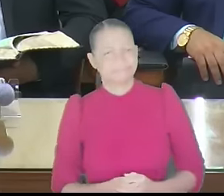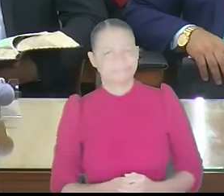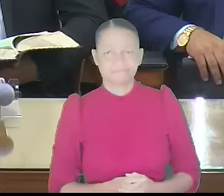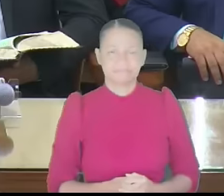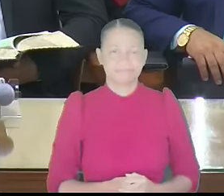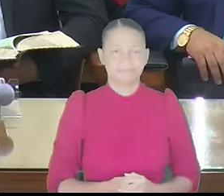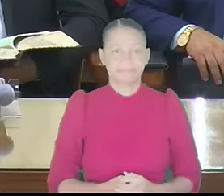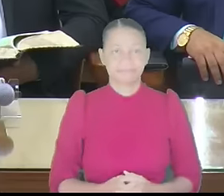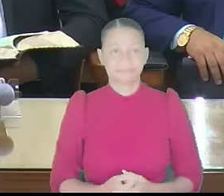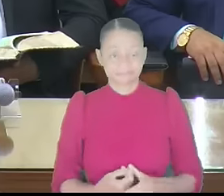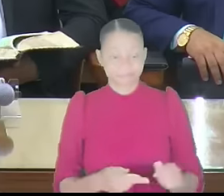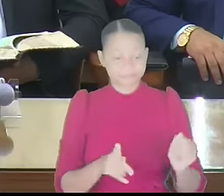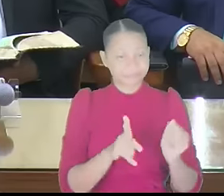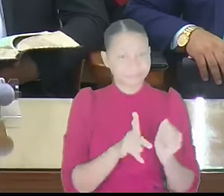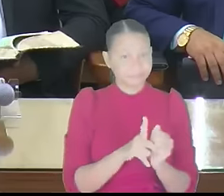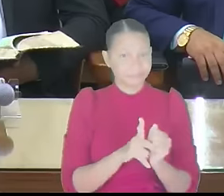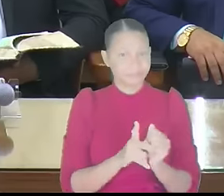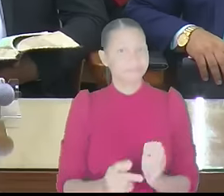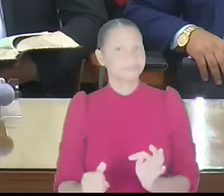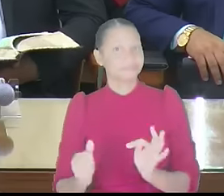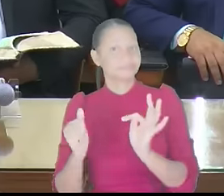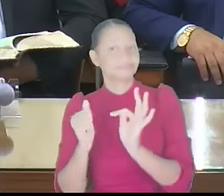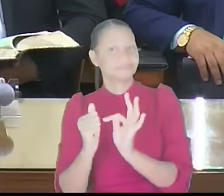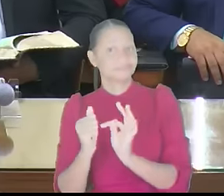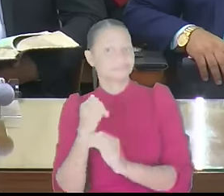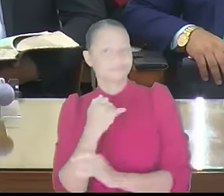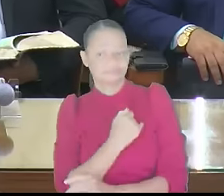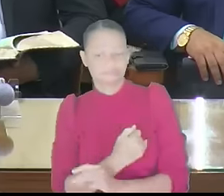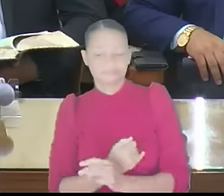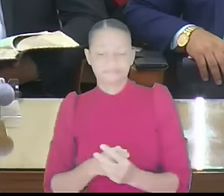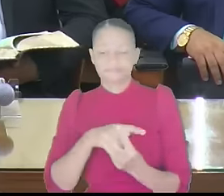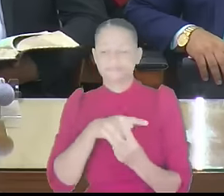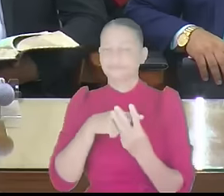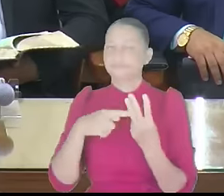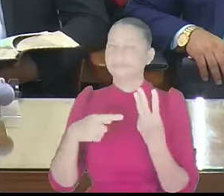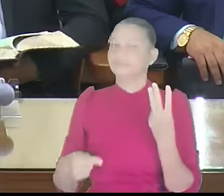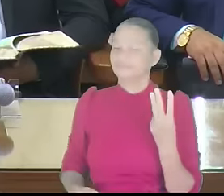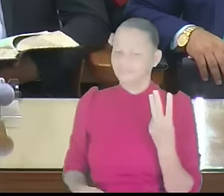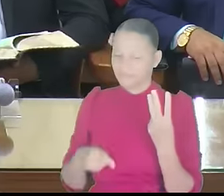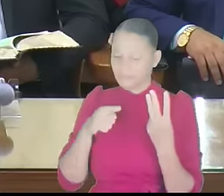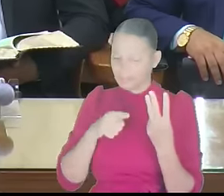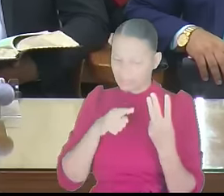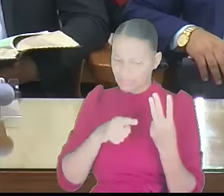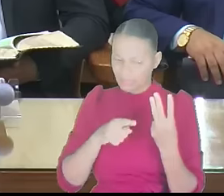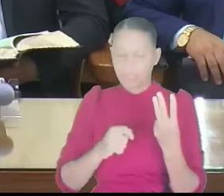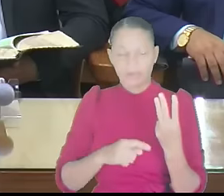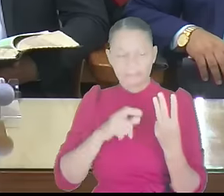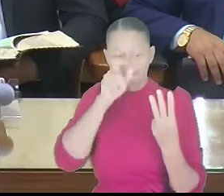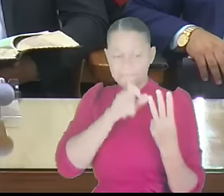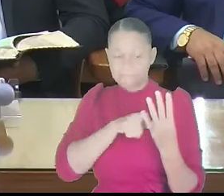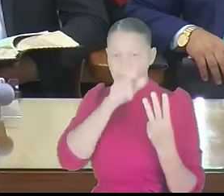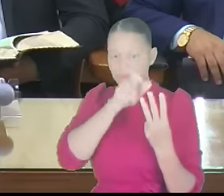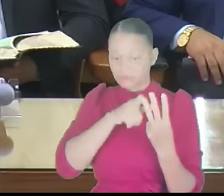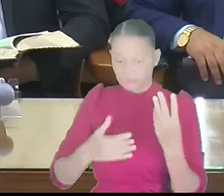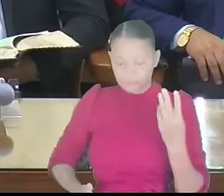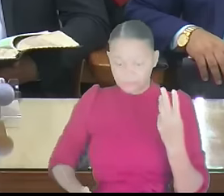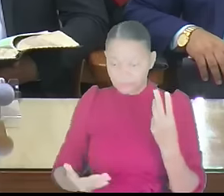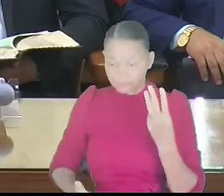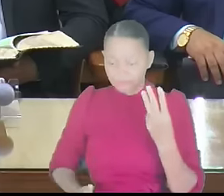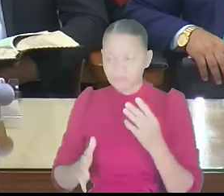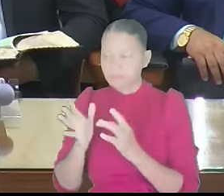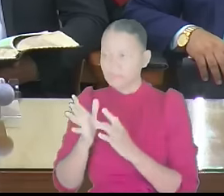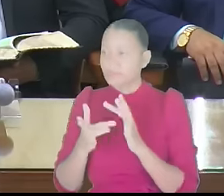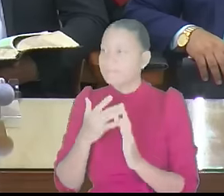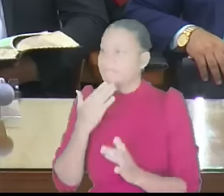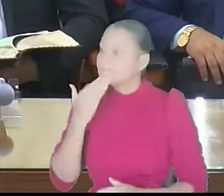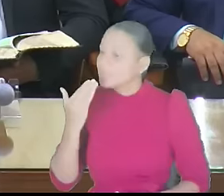Pedro, Tiago e João eram ministros de Cristo. Tiago e João pediram para Jesus mandar